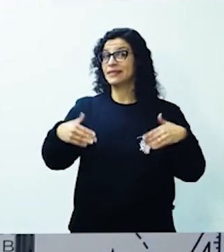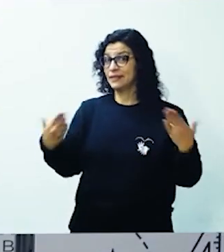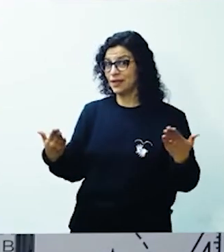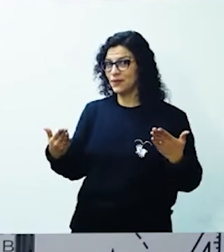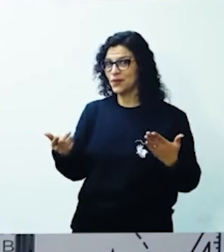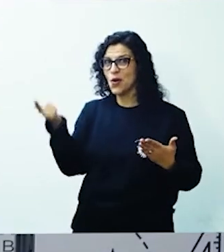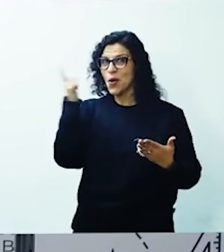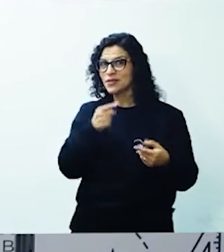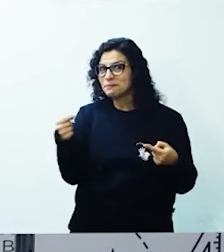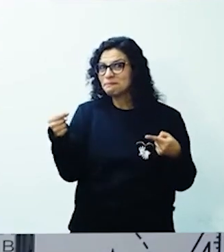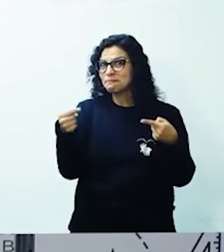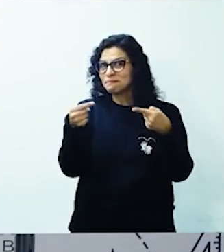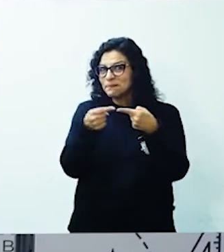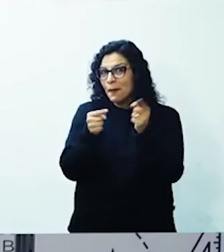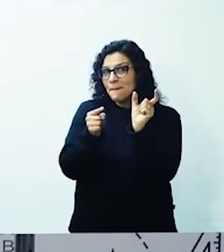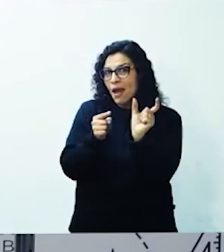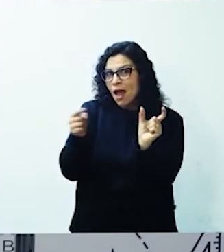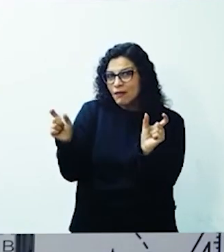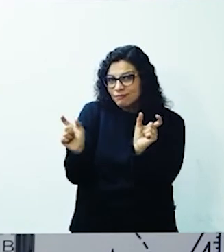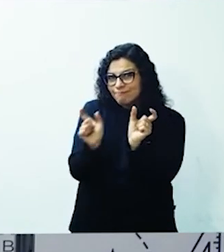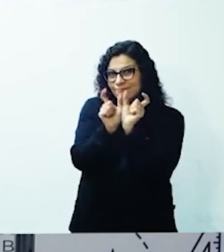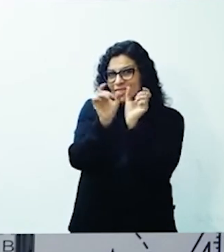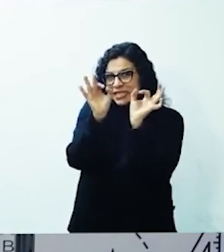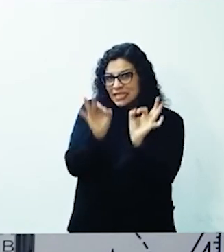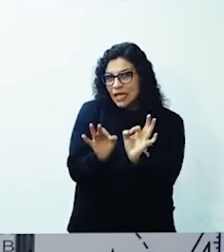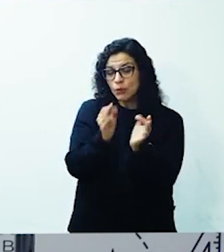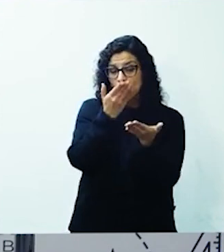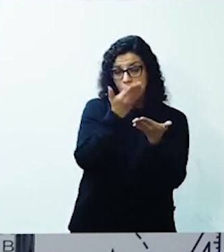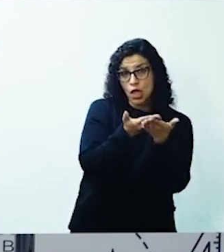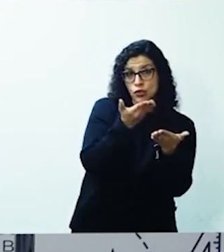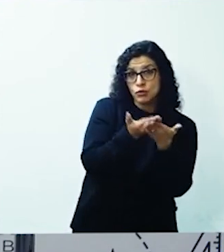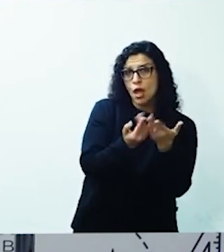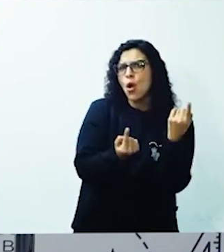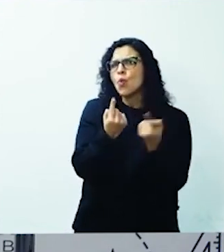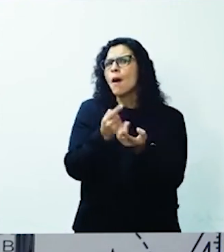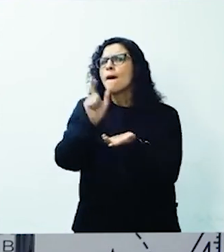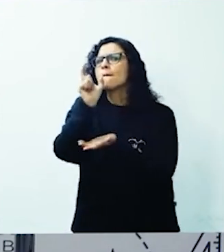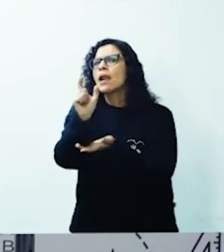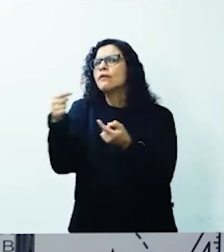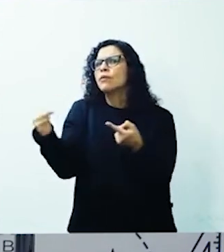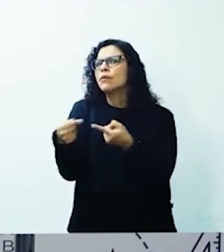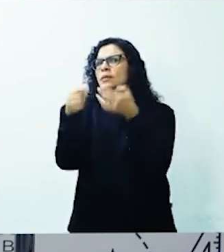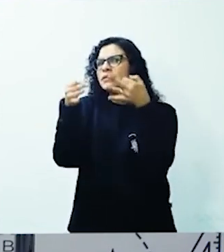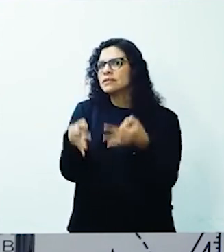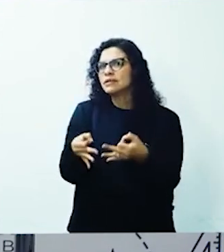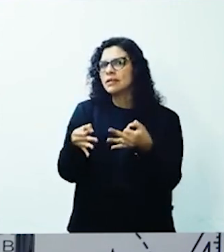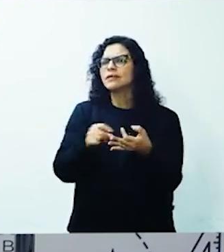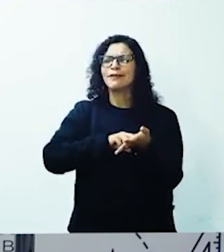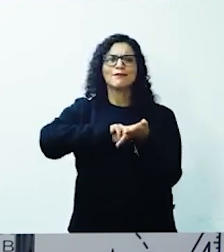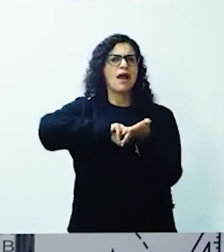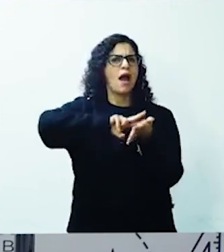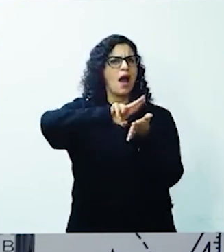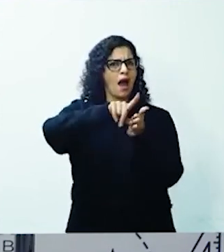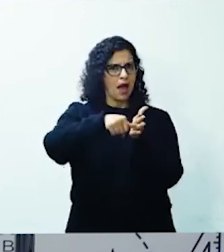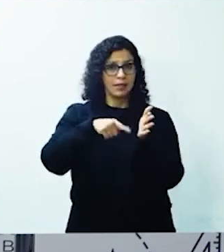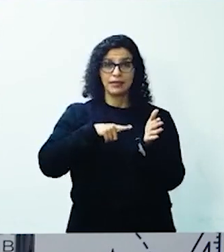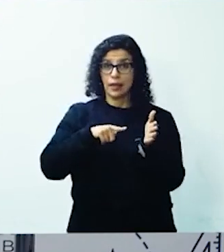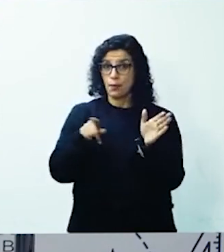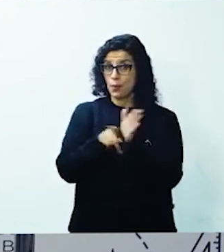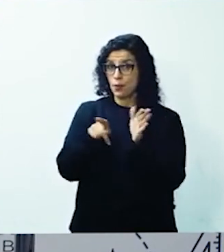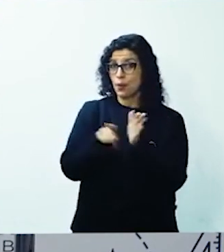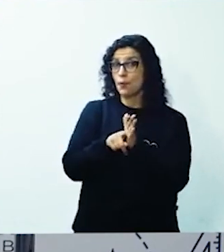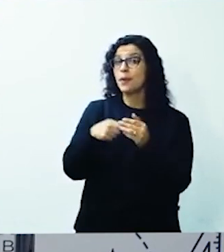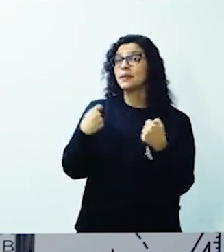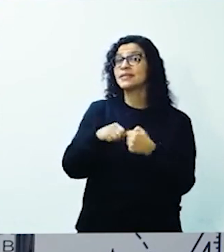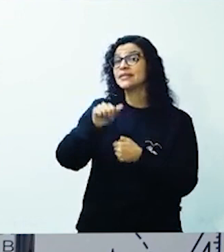Então, conseguiram colocar aí uma palavra para rimar com estudar? As possibilidades são inúmeras, desde que a palavra